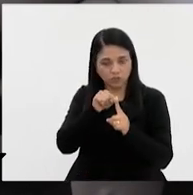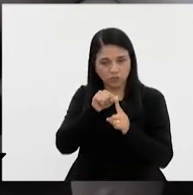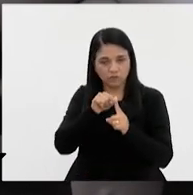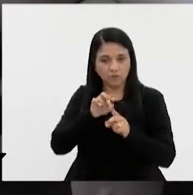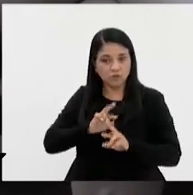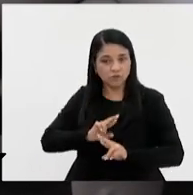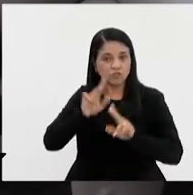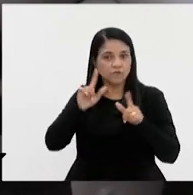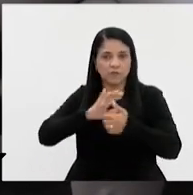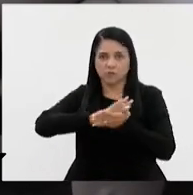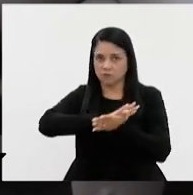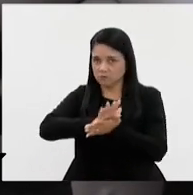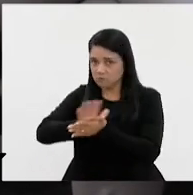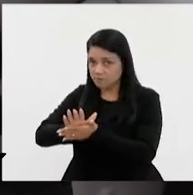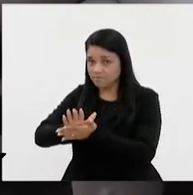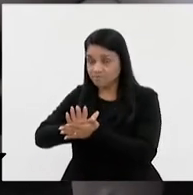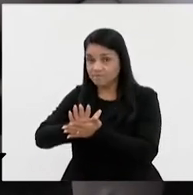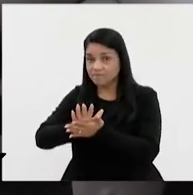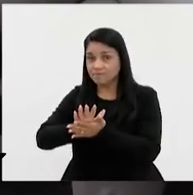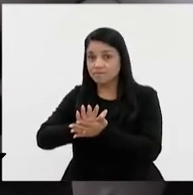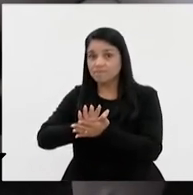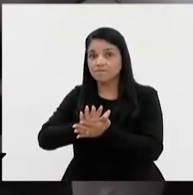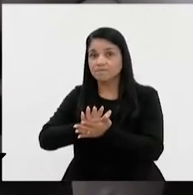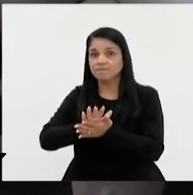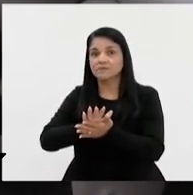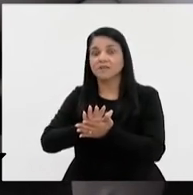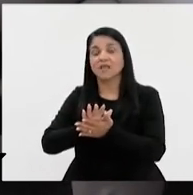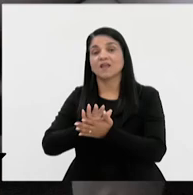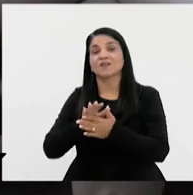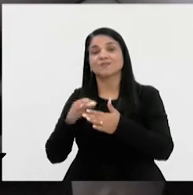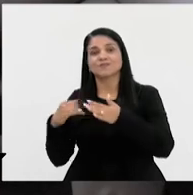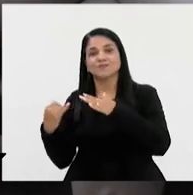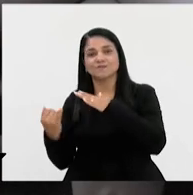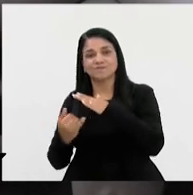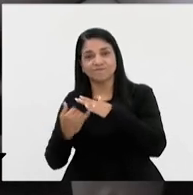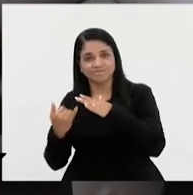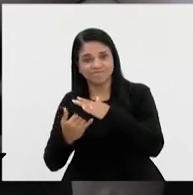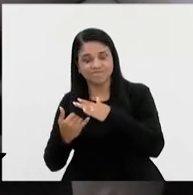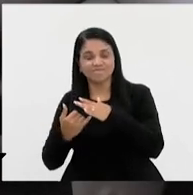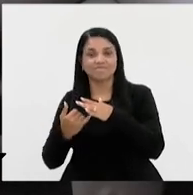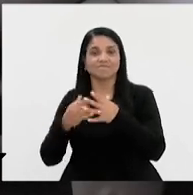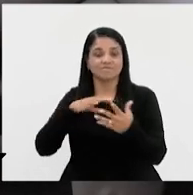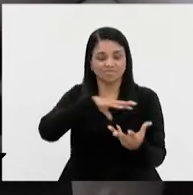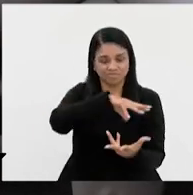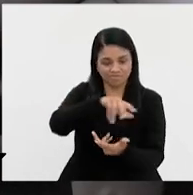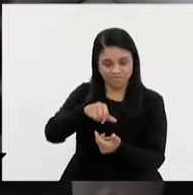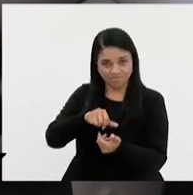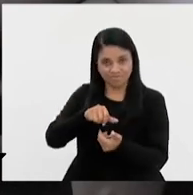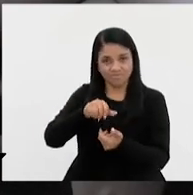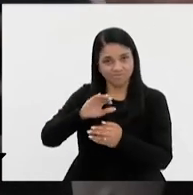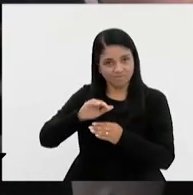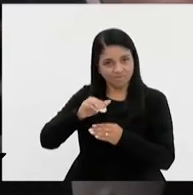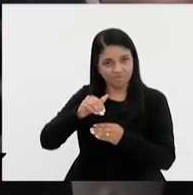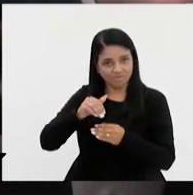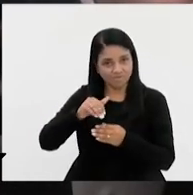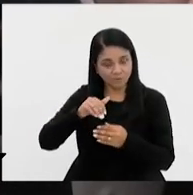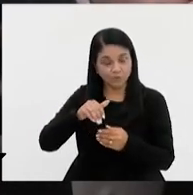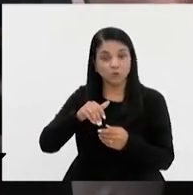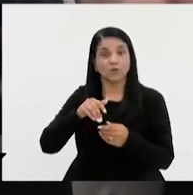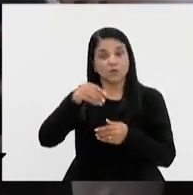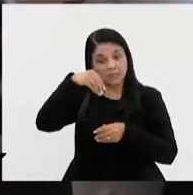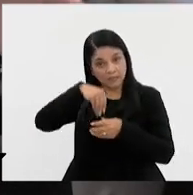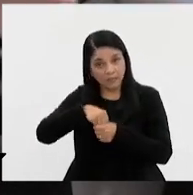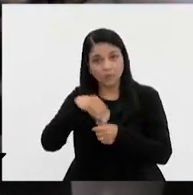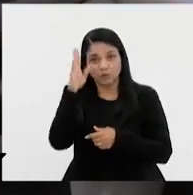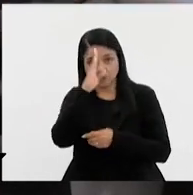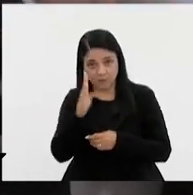discriminatória, quando as entidades internacionais e nacionais estão discutindo critérios com, como disse o Luiz